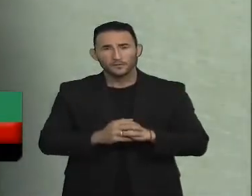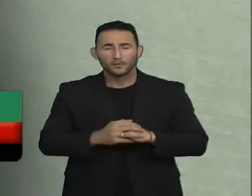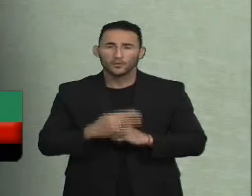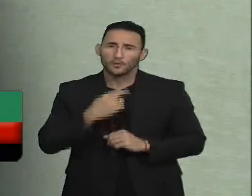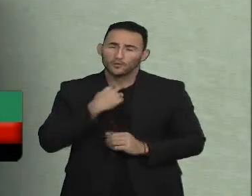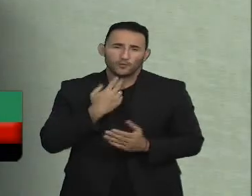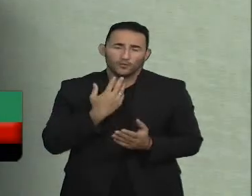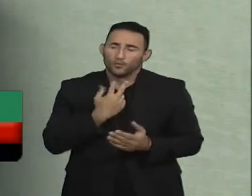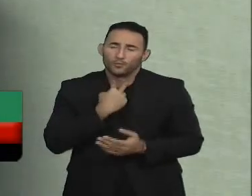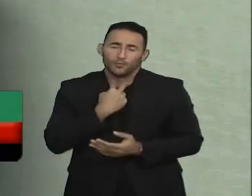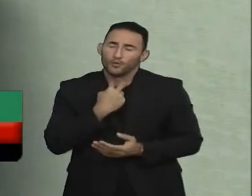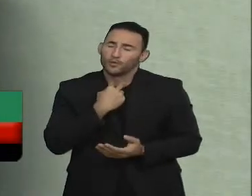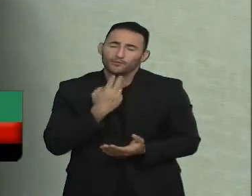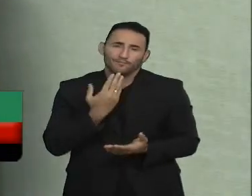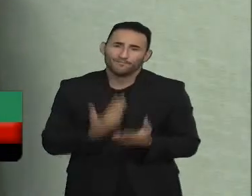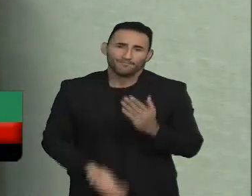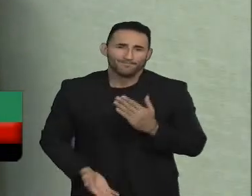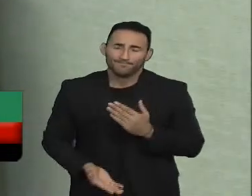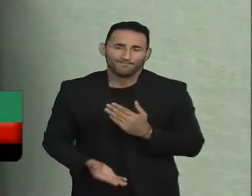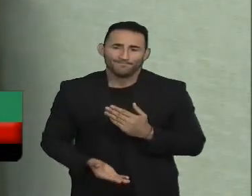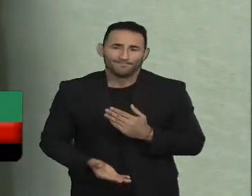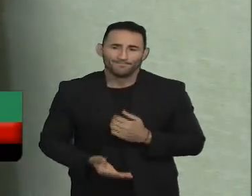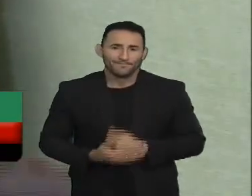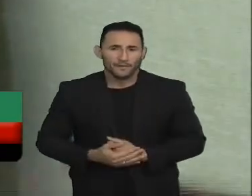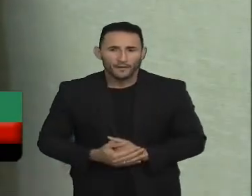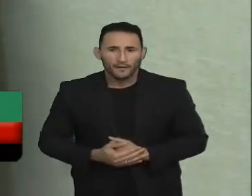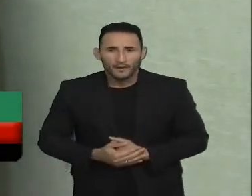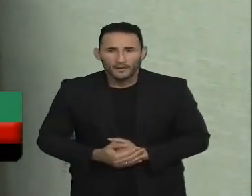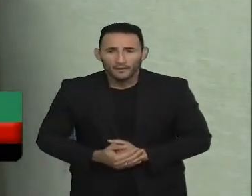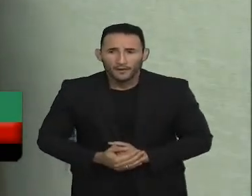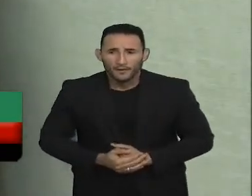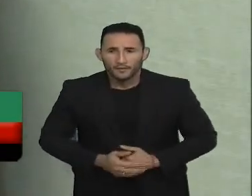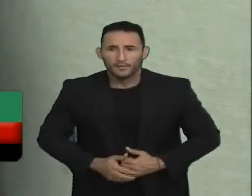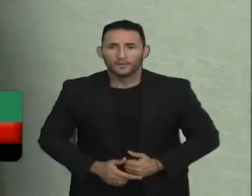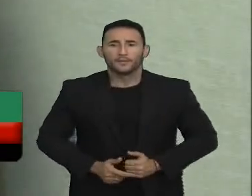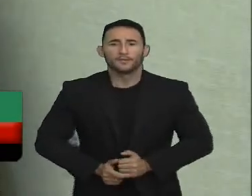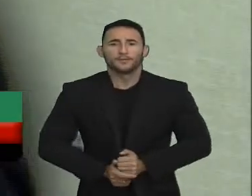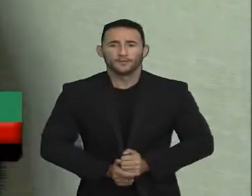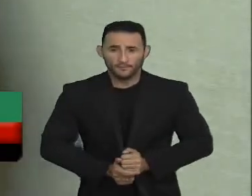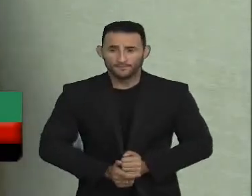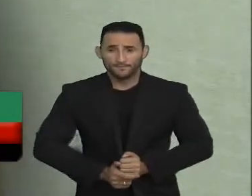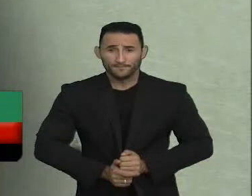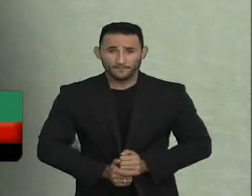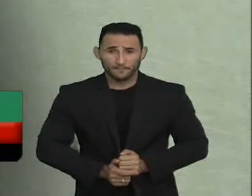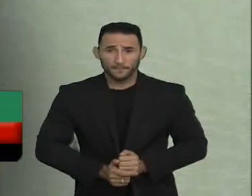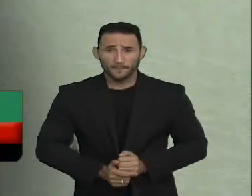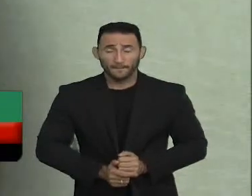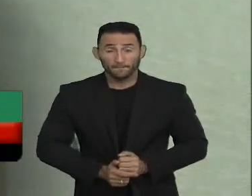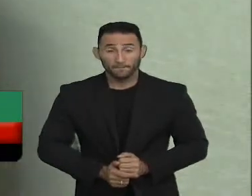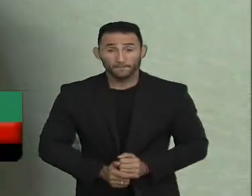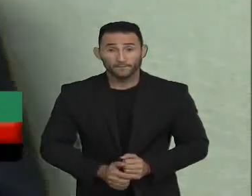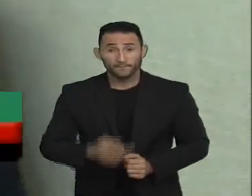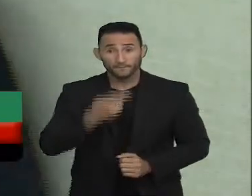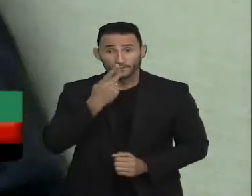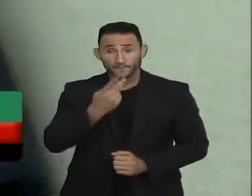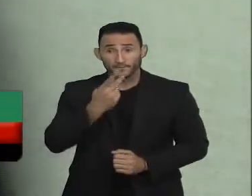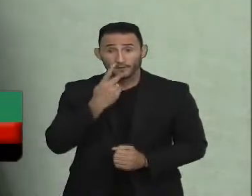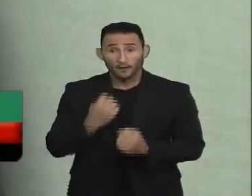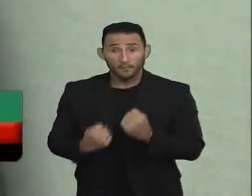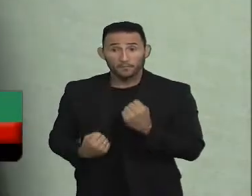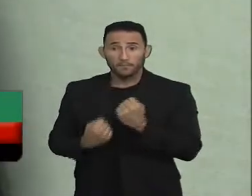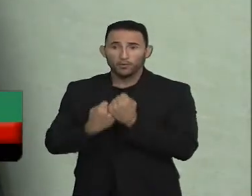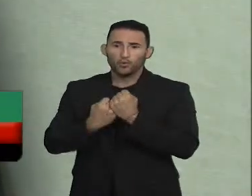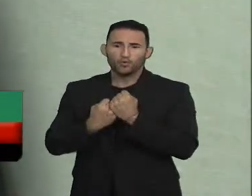pode deixar aqui passar em branco, senhor presidente. Nós, eu quero deixar aqui meu total apoio, senhor presidente, às